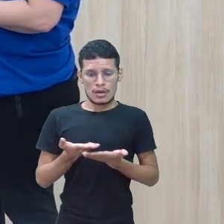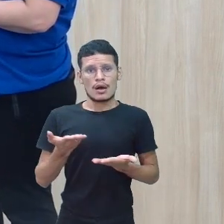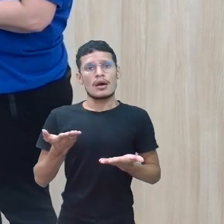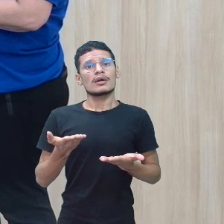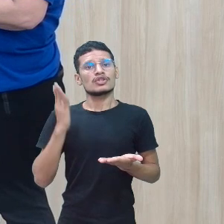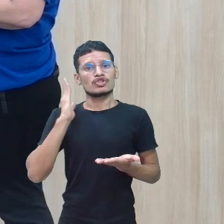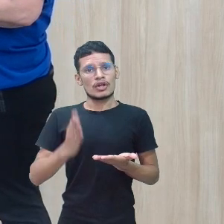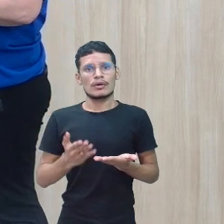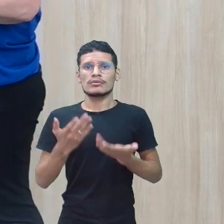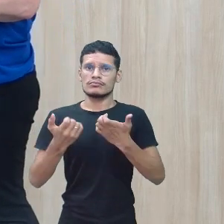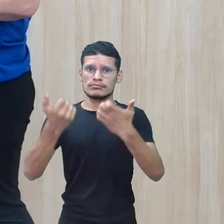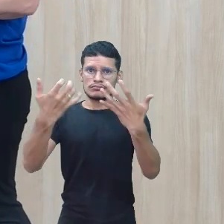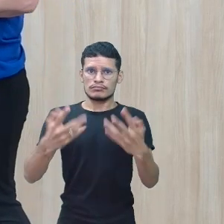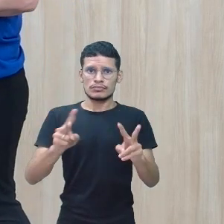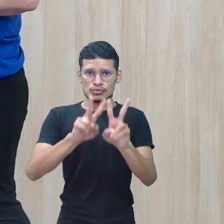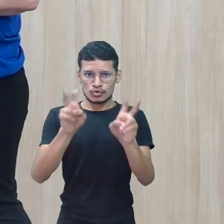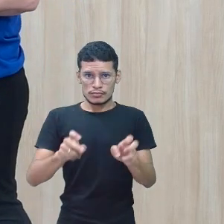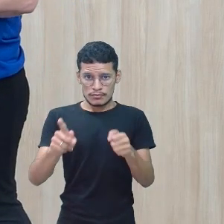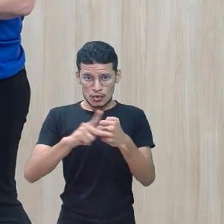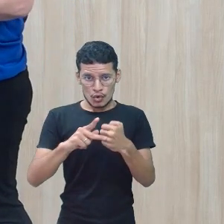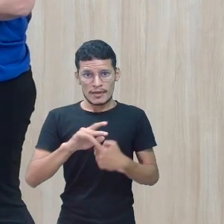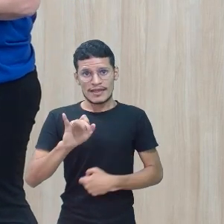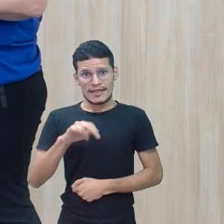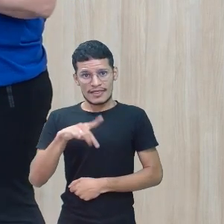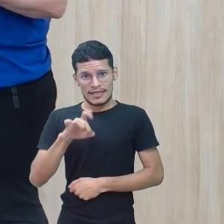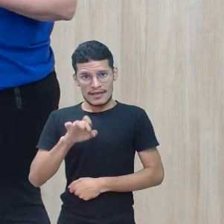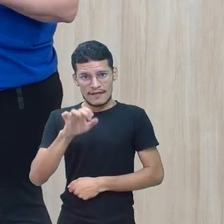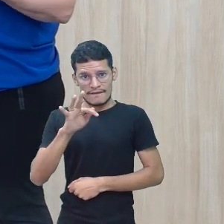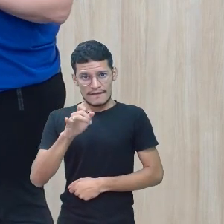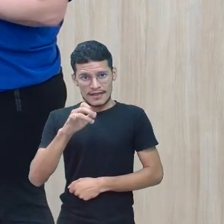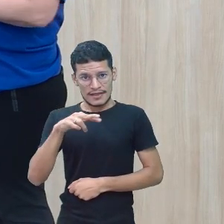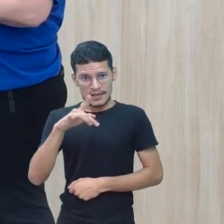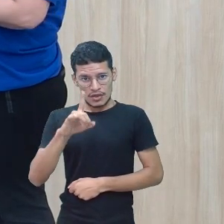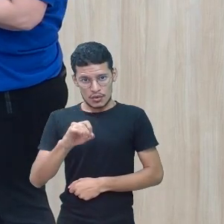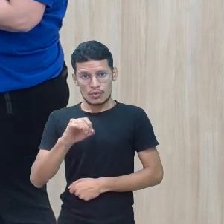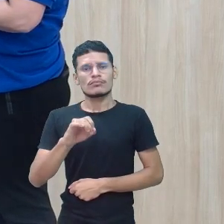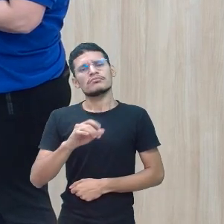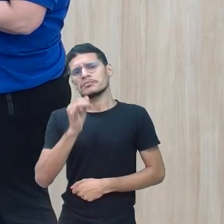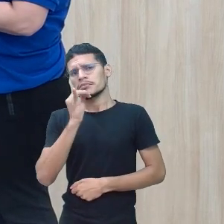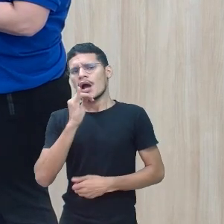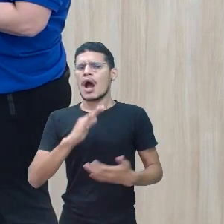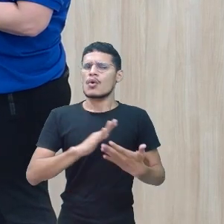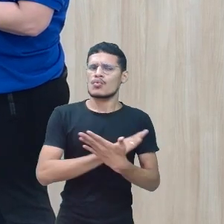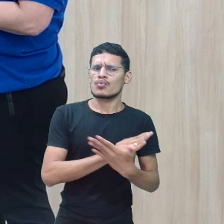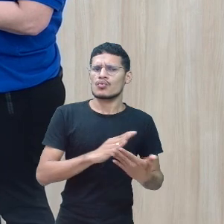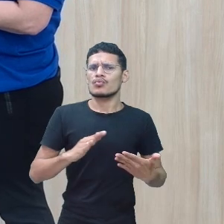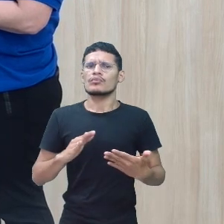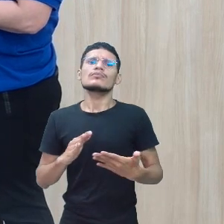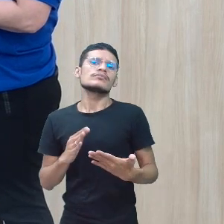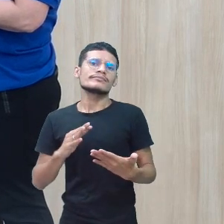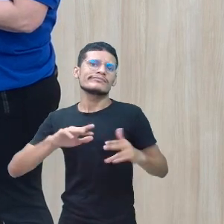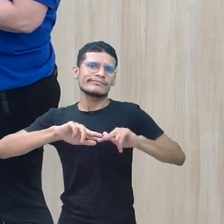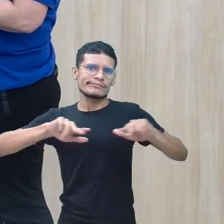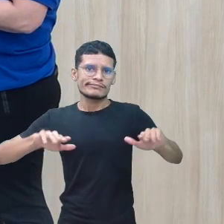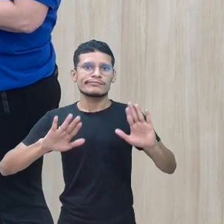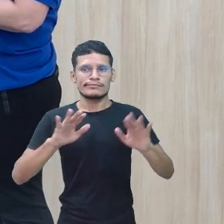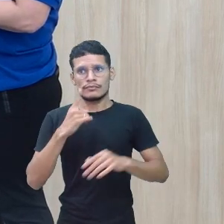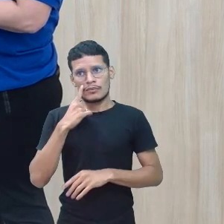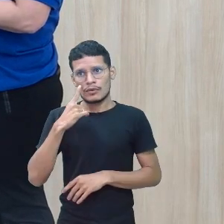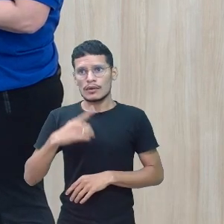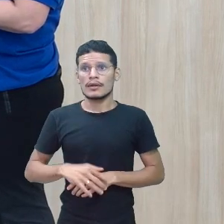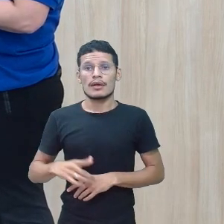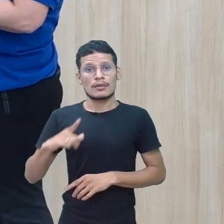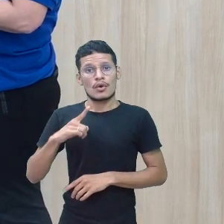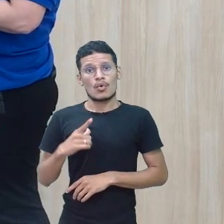foi falado, não é, dos pronomes também indefinido, algum, alguma. Então, nós temos aí o